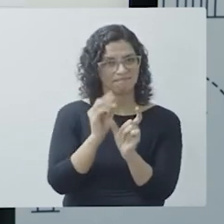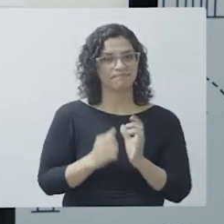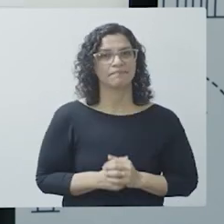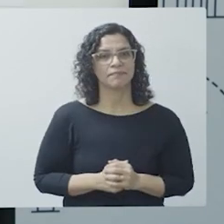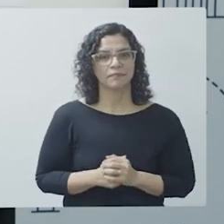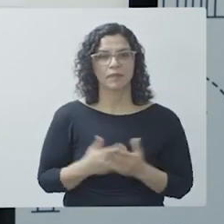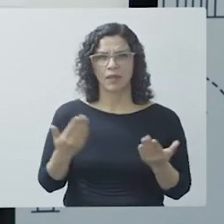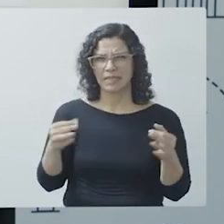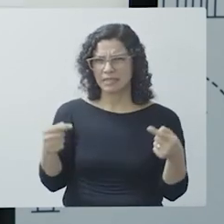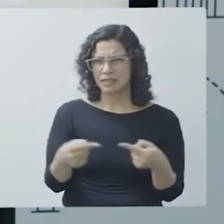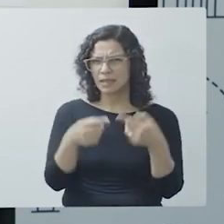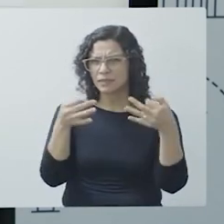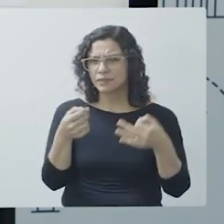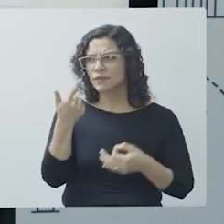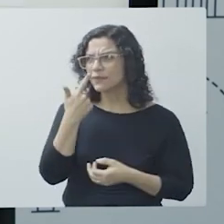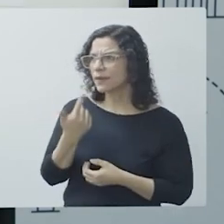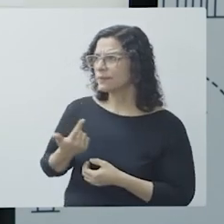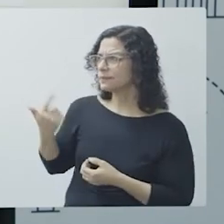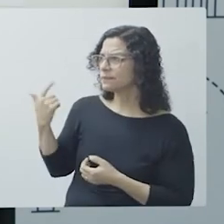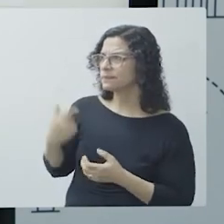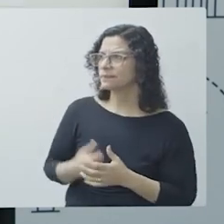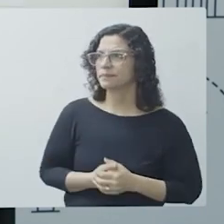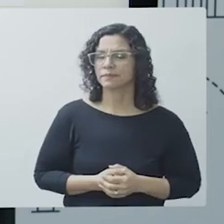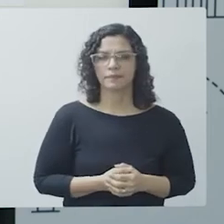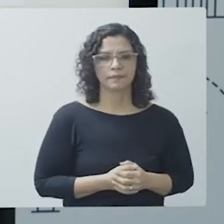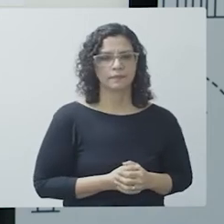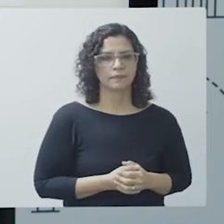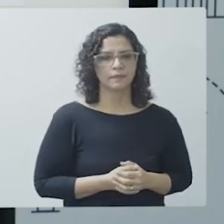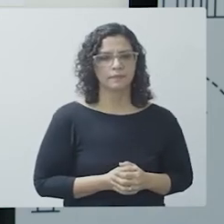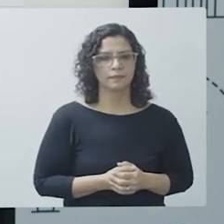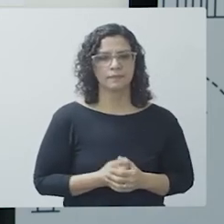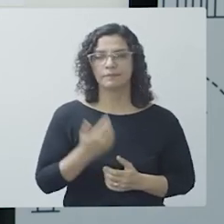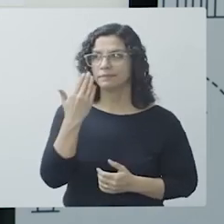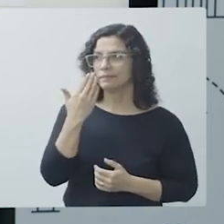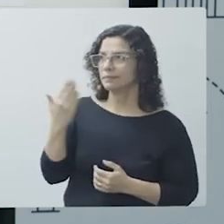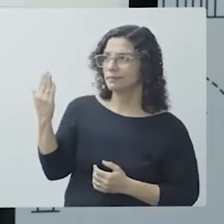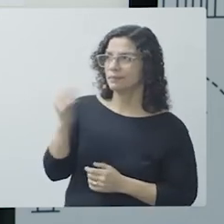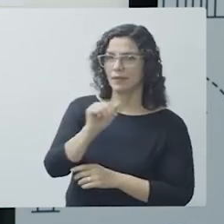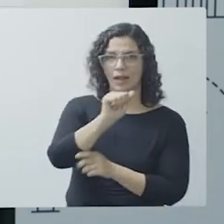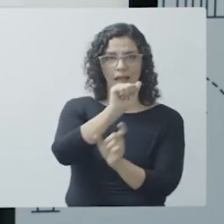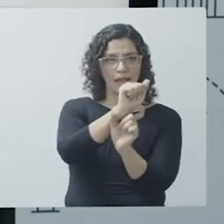Três sílabas. Será que é isso mesmo? Vamos ver.